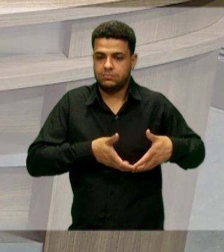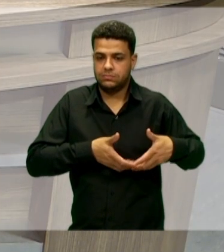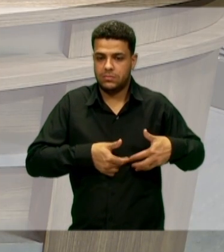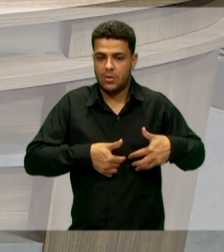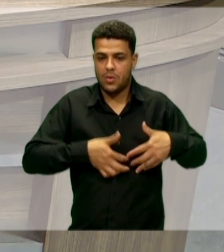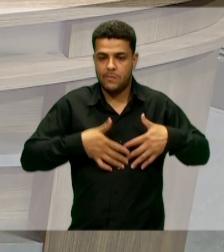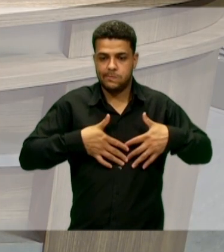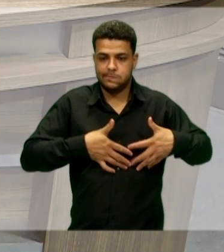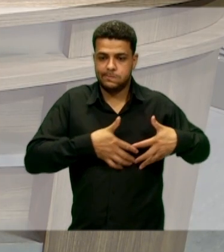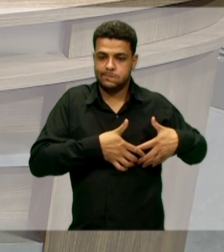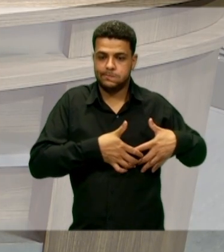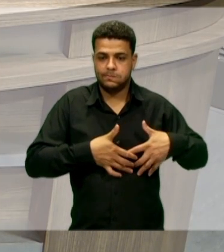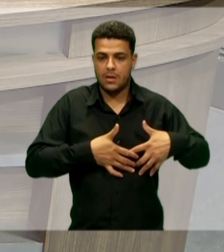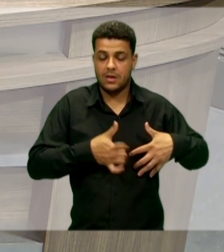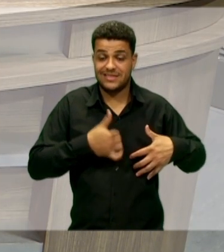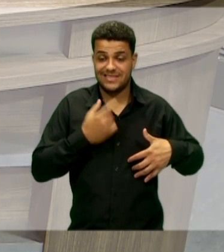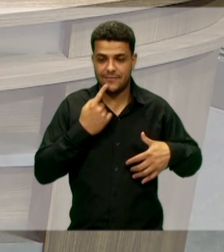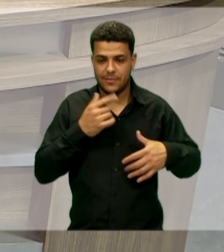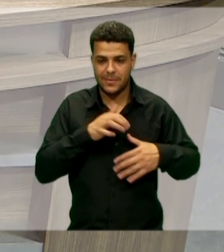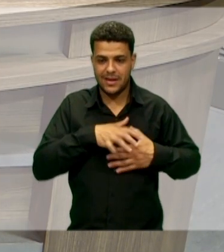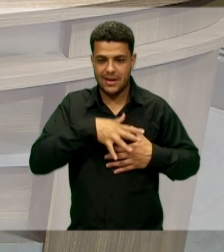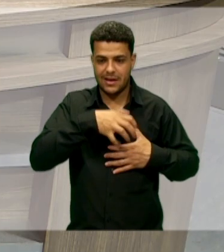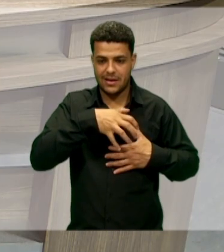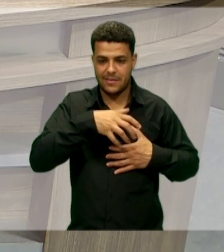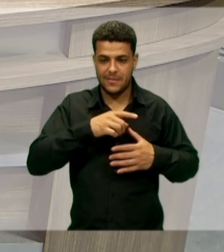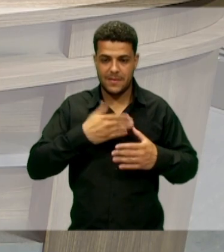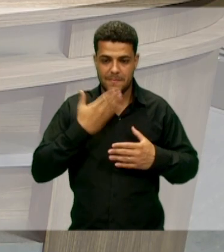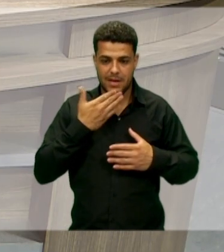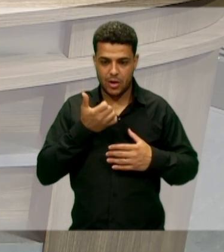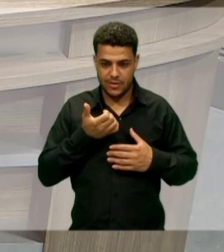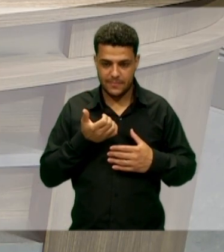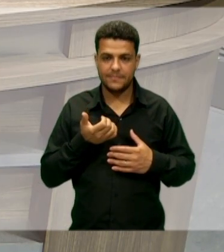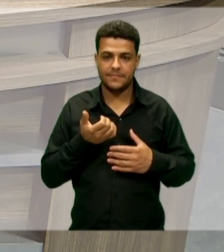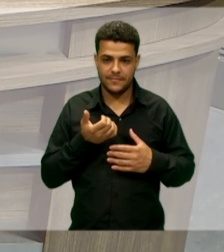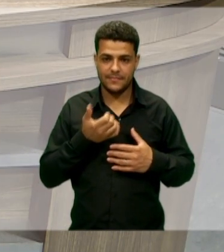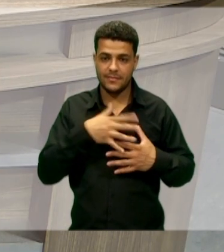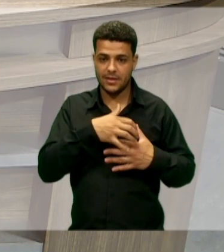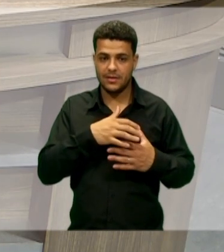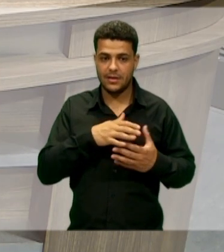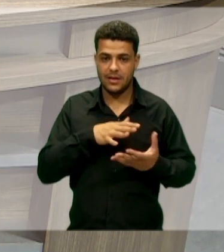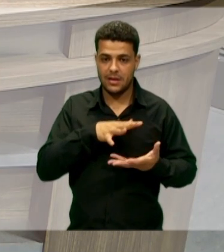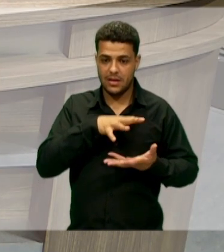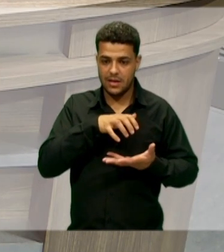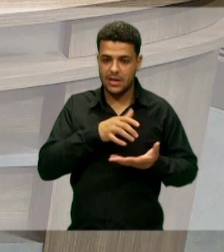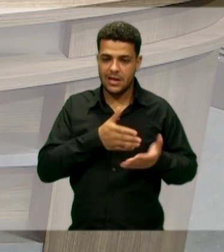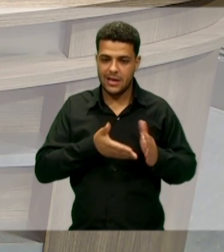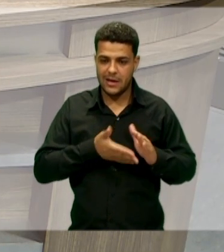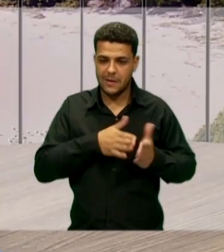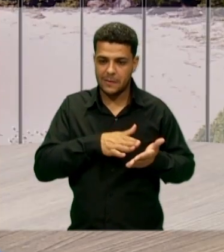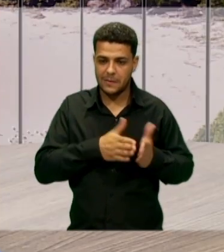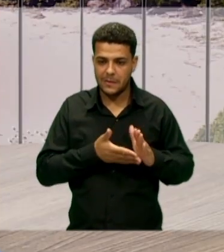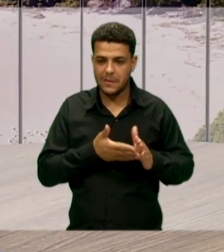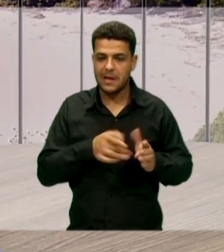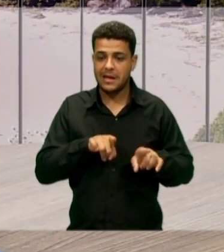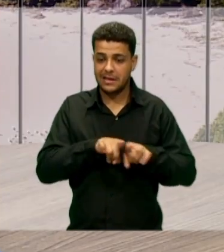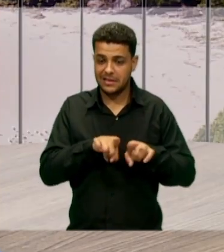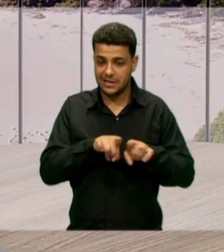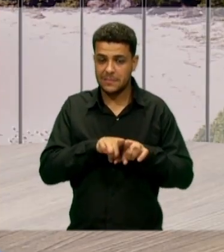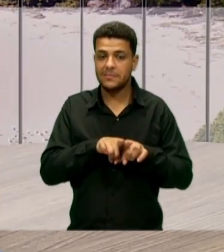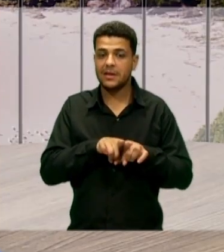seria, volumosa, então, menor... o exame de imagem? Sempre. Exame de imagem e mamografia? Sempre. Mamografia e em alguns